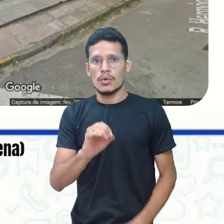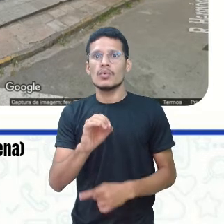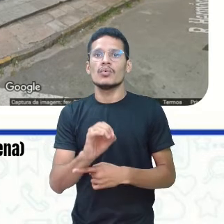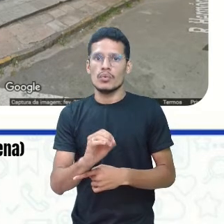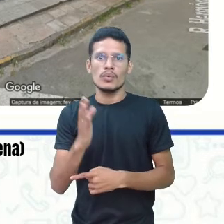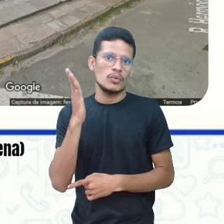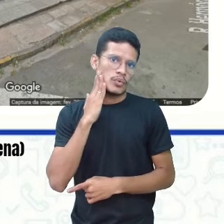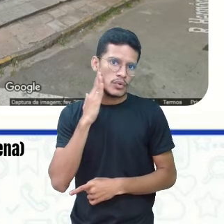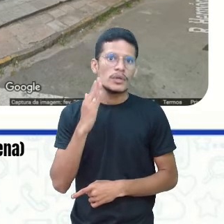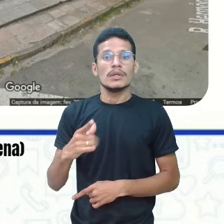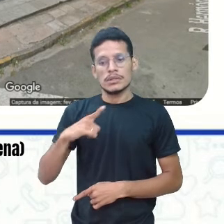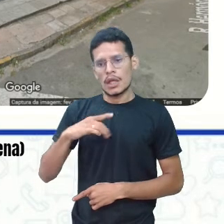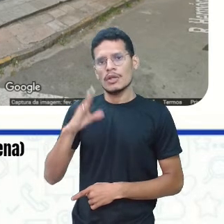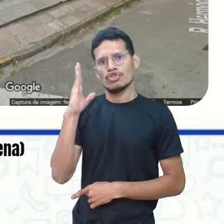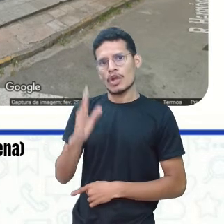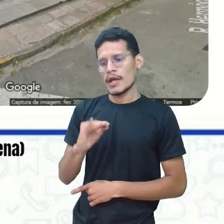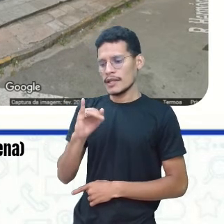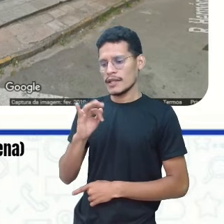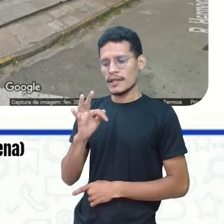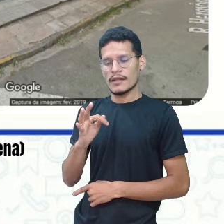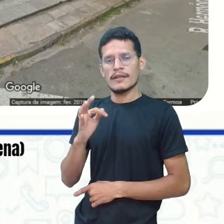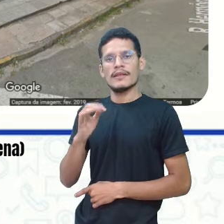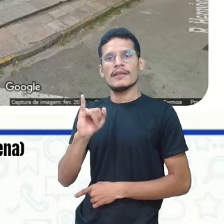Instituto do Patrimônio Histórico